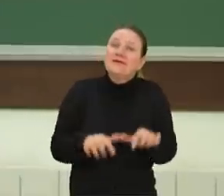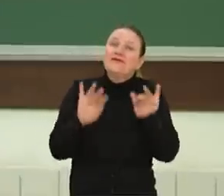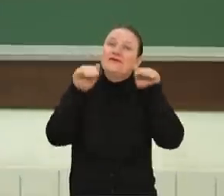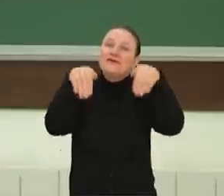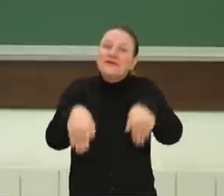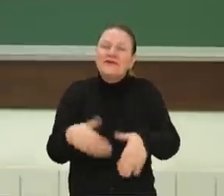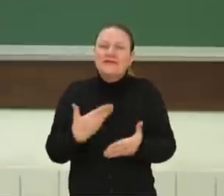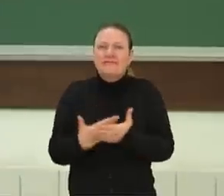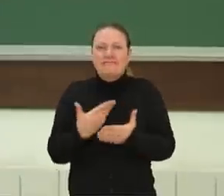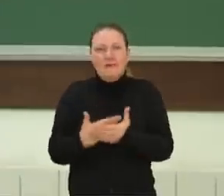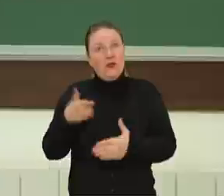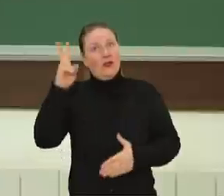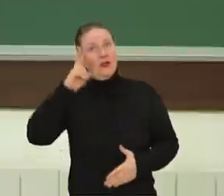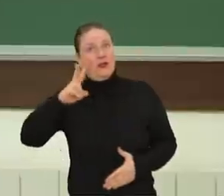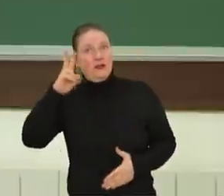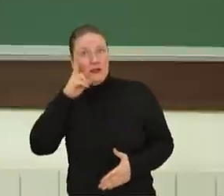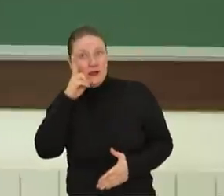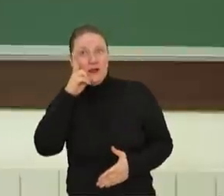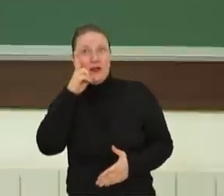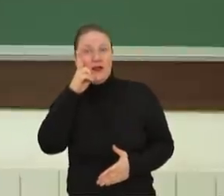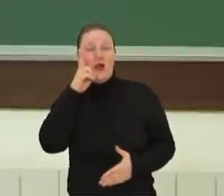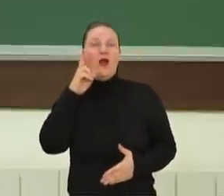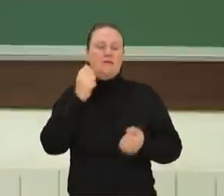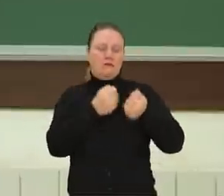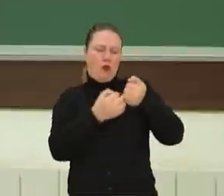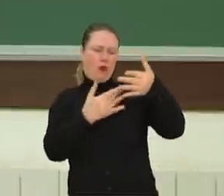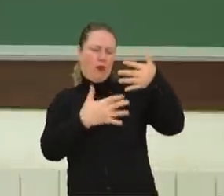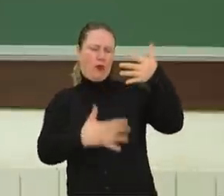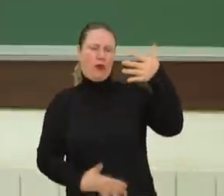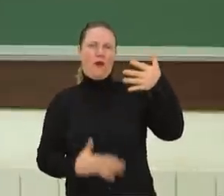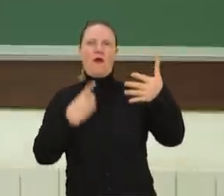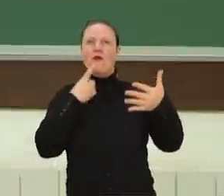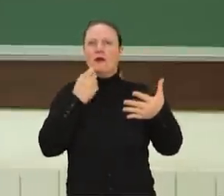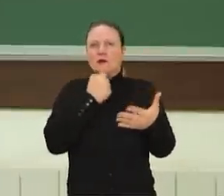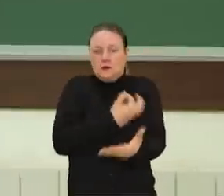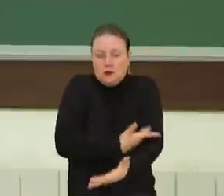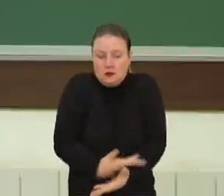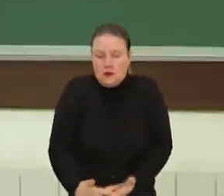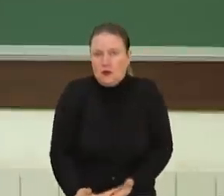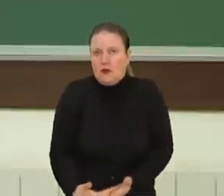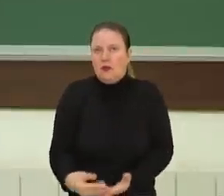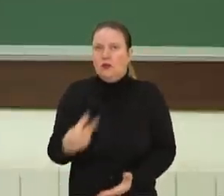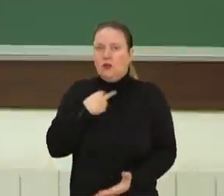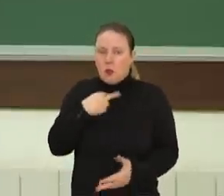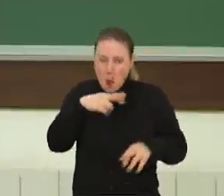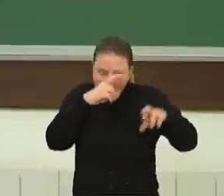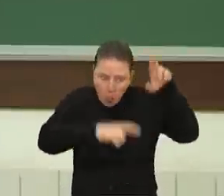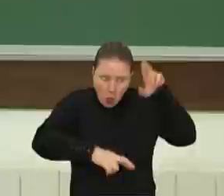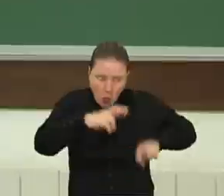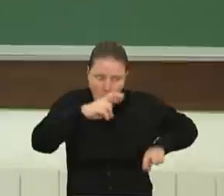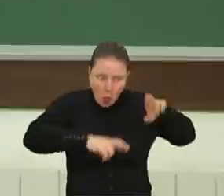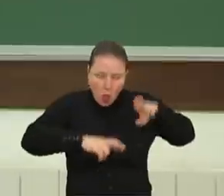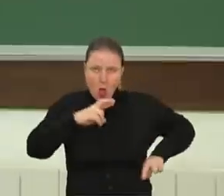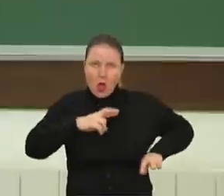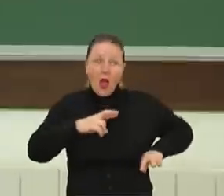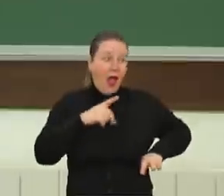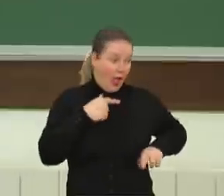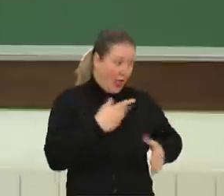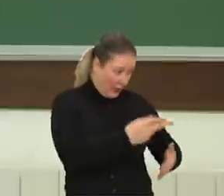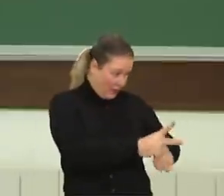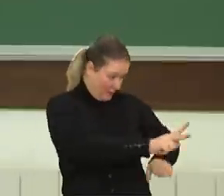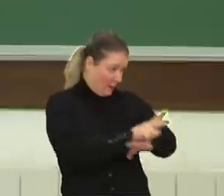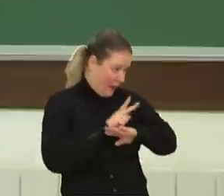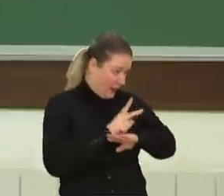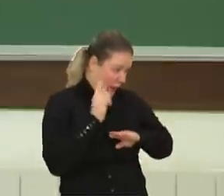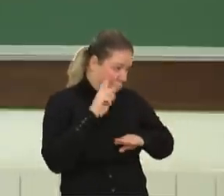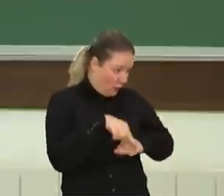Então, lembrando, nessa aula nós falamos sobre um hemograma. Não é para ninguém sair analisando o exame de vizinho, de parente, tá?